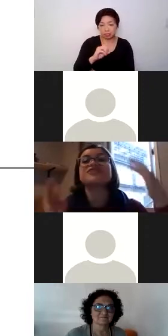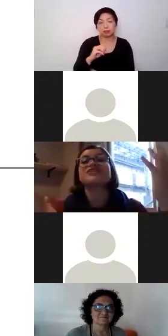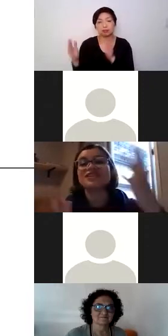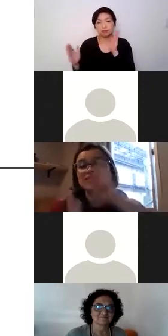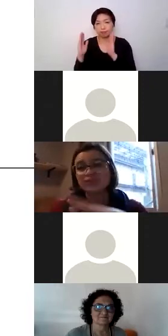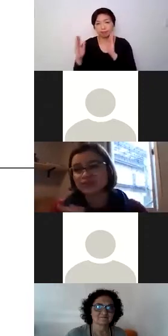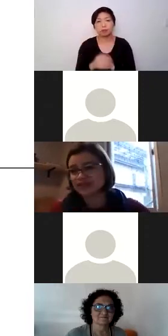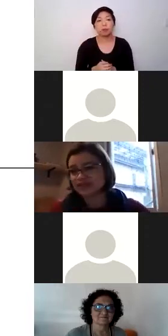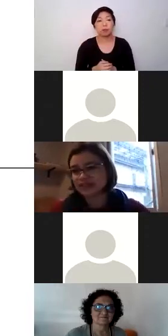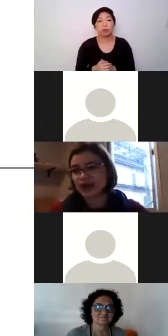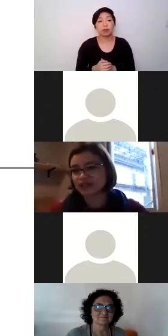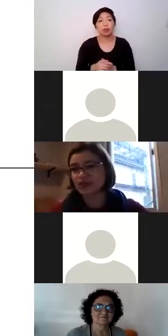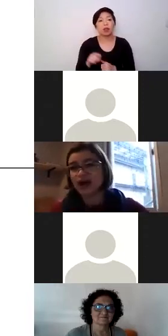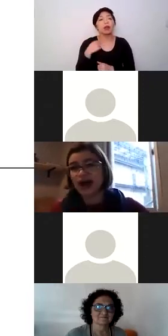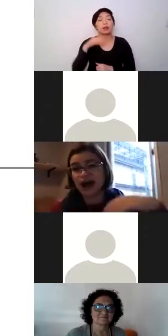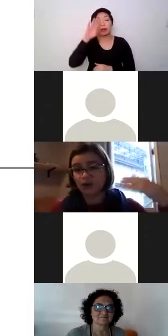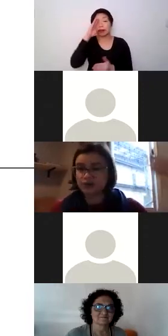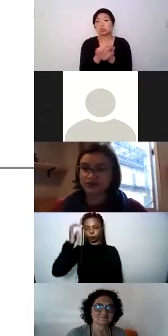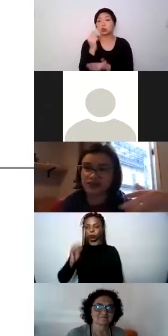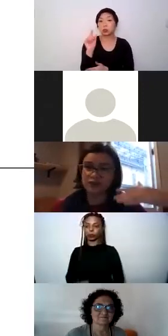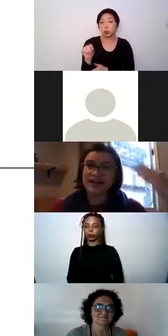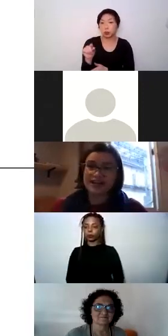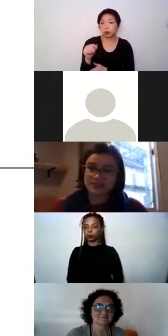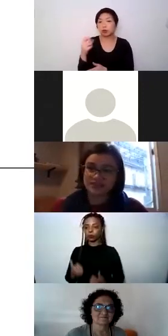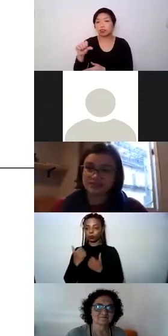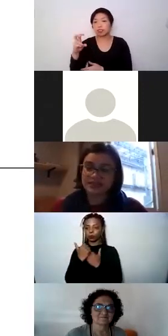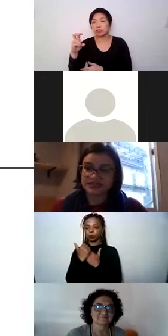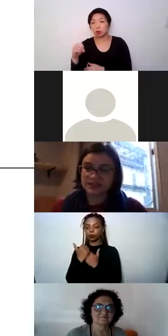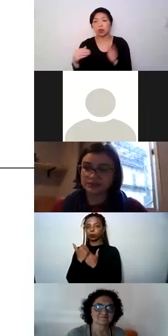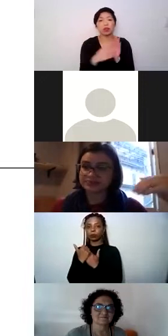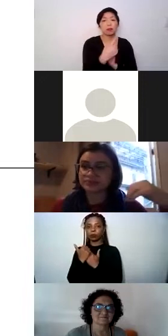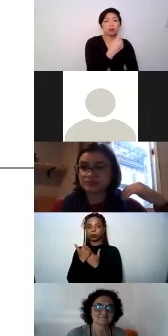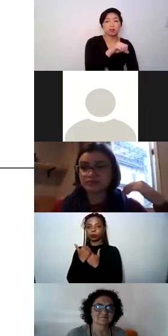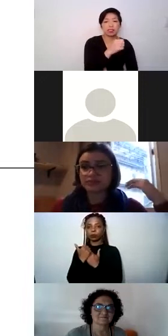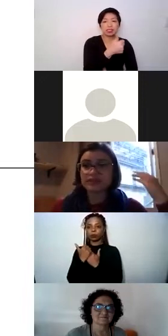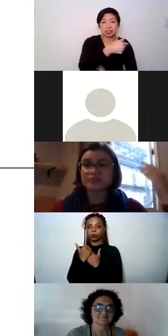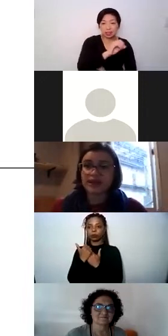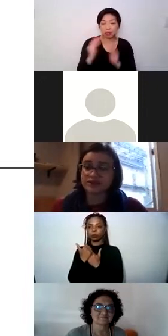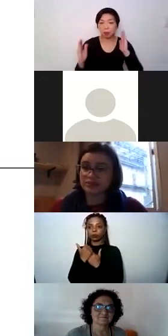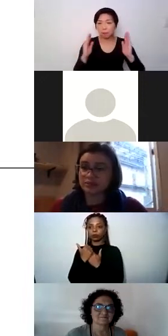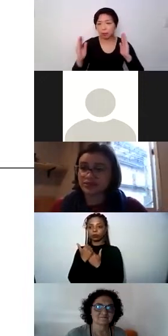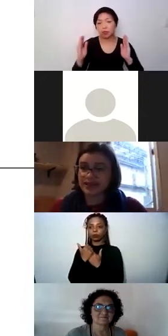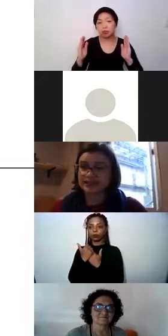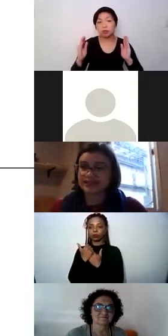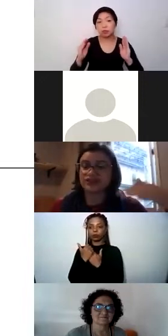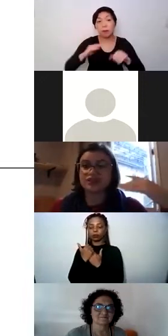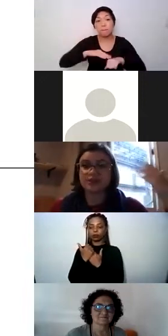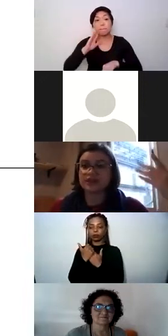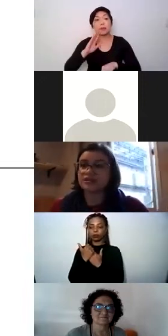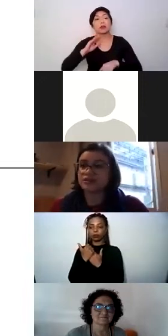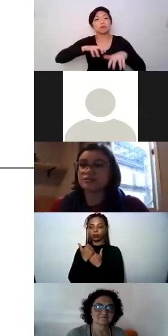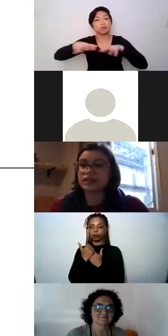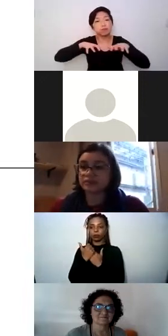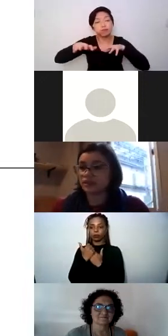maior efervescência cultural desse espaço, aonde faculdades se estabeleceram perto da biblioteca, a gente